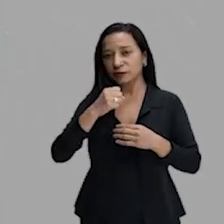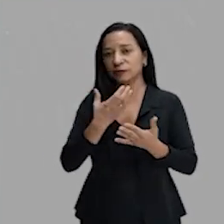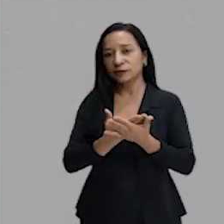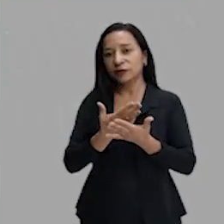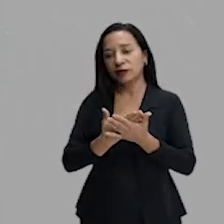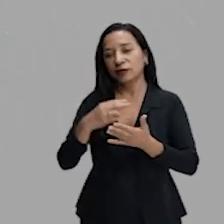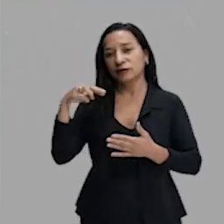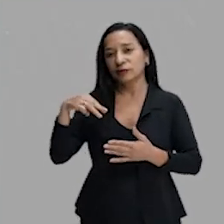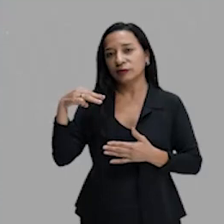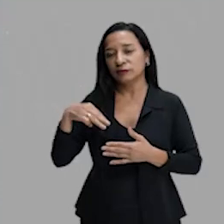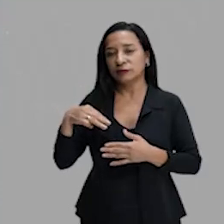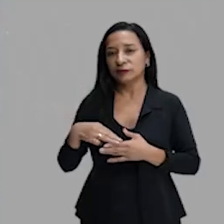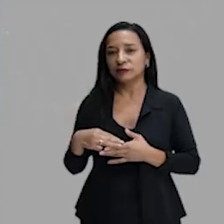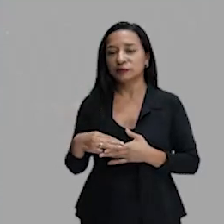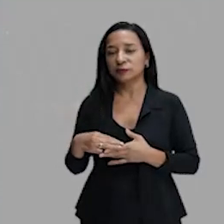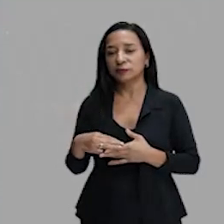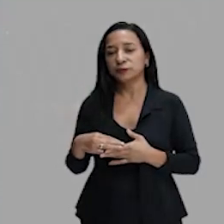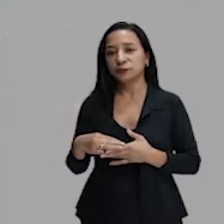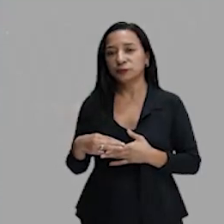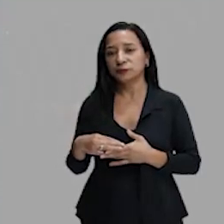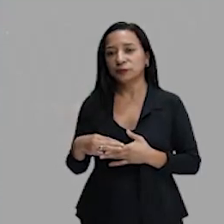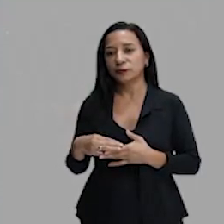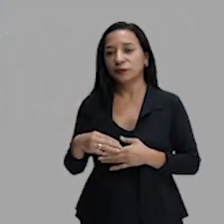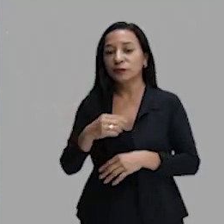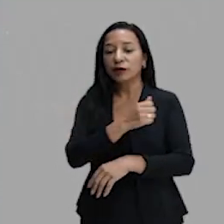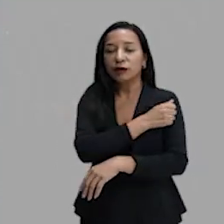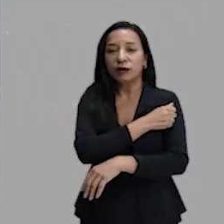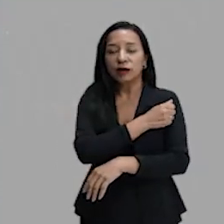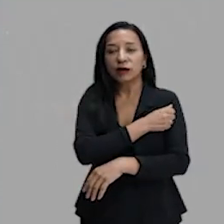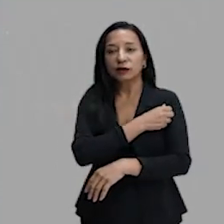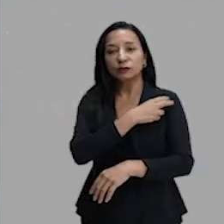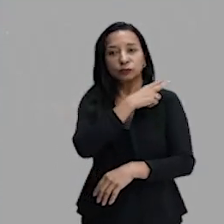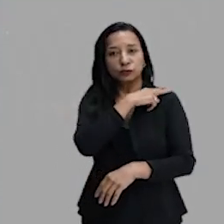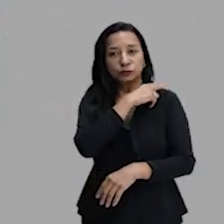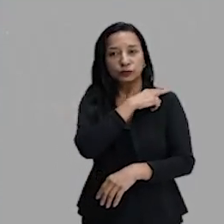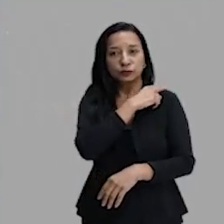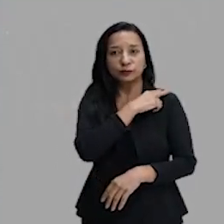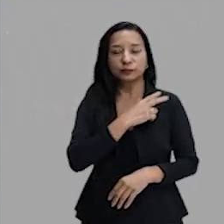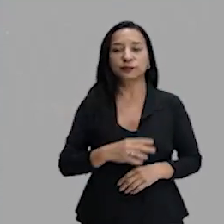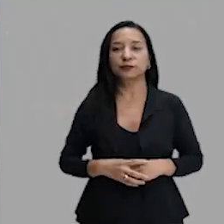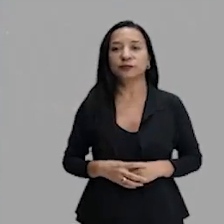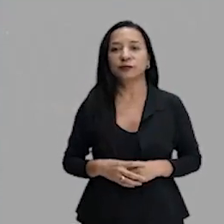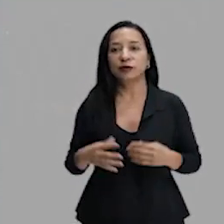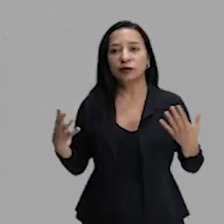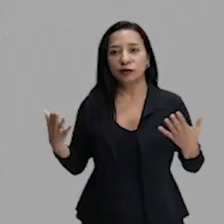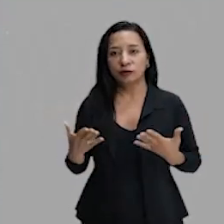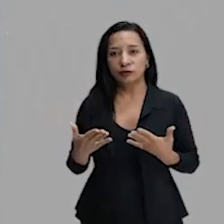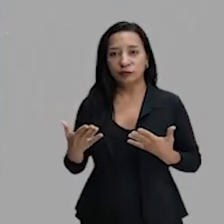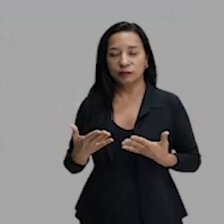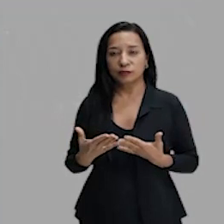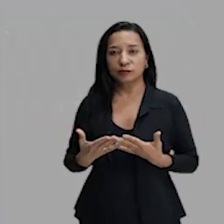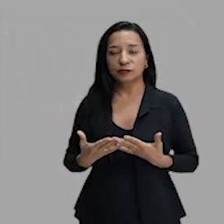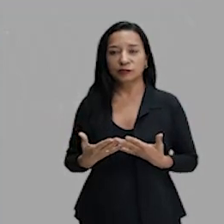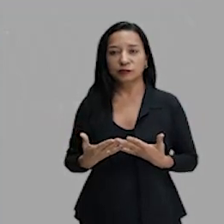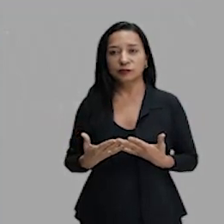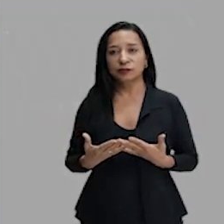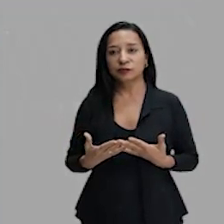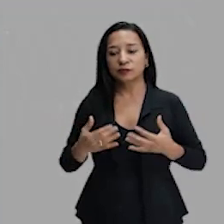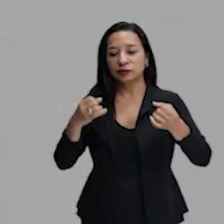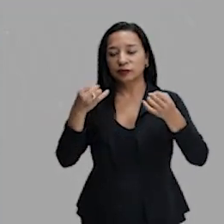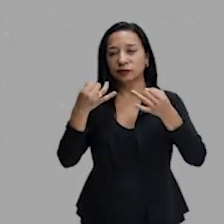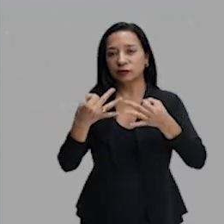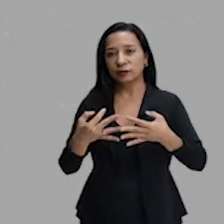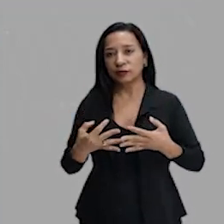matemática para os alunos do ensino médio segunda série do Ensino Médio tá hoje a gente vai falar